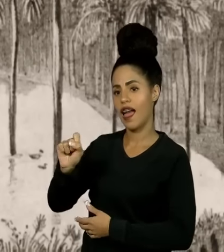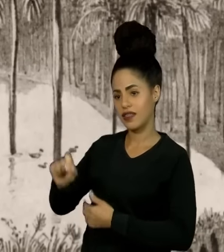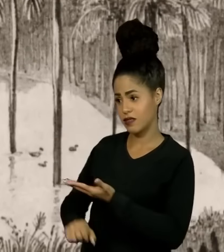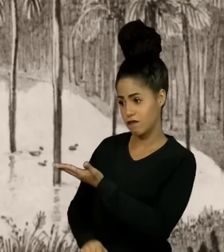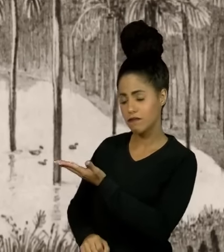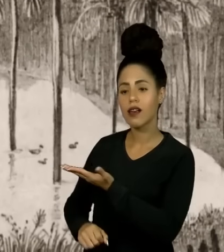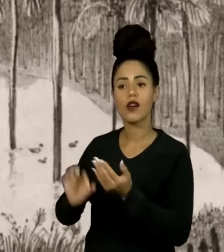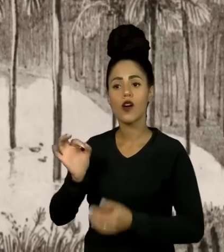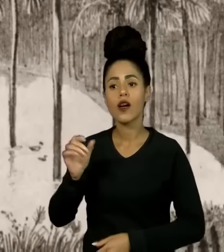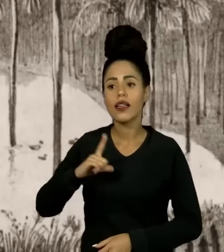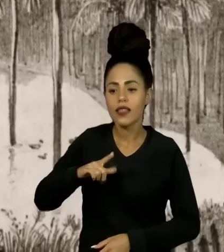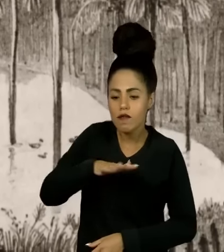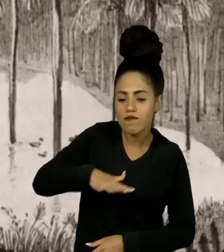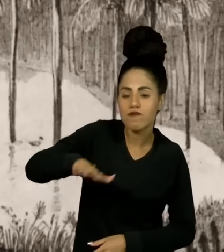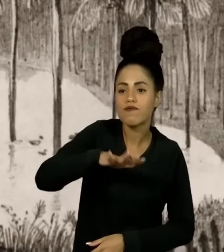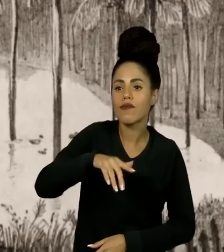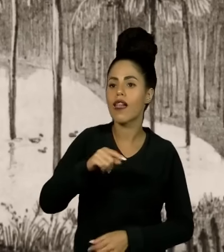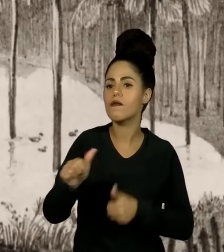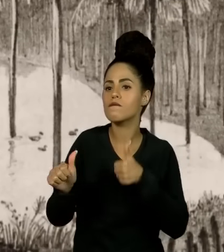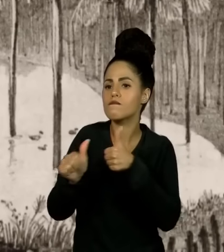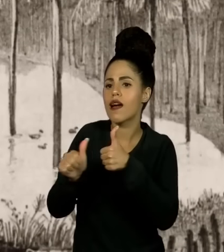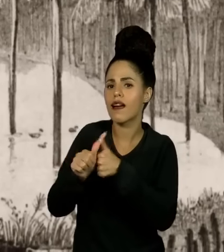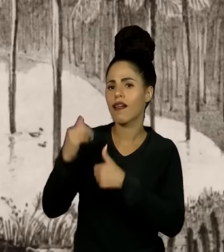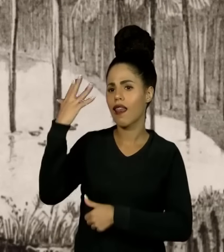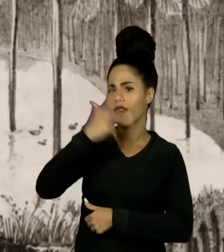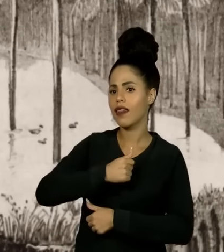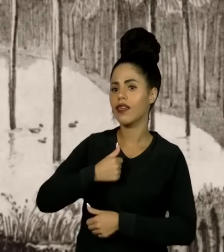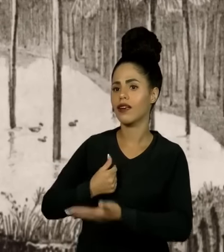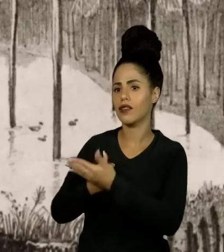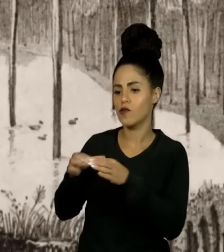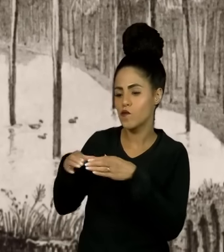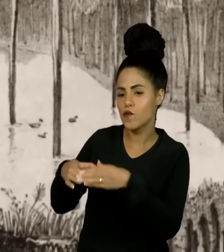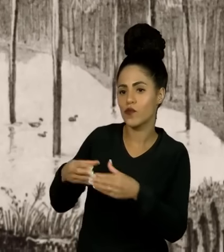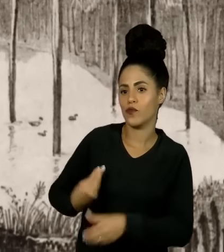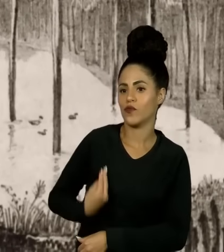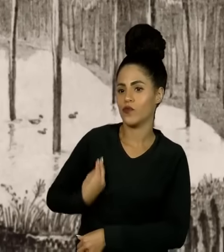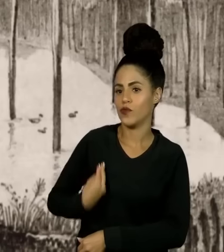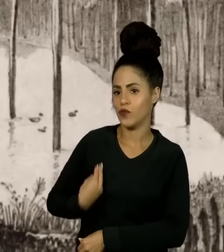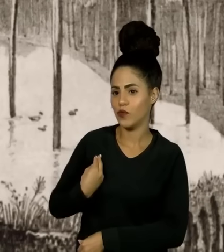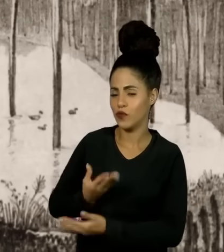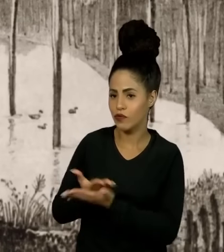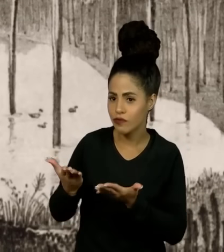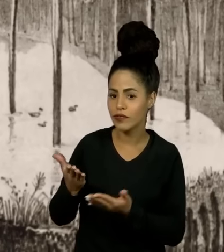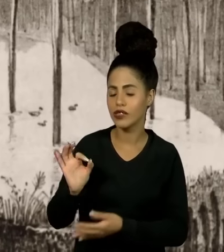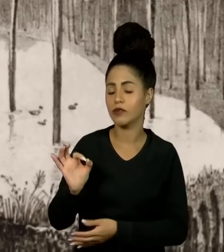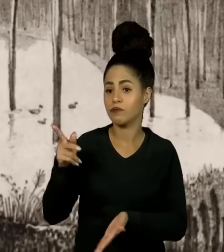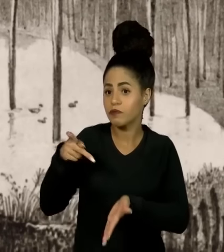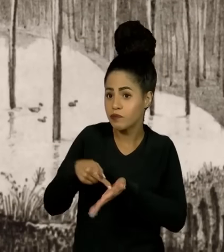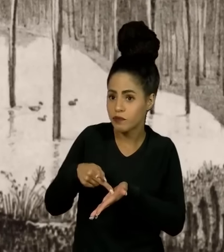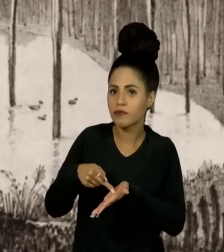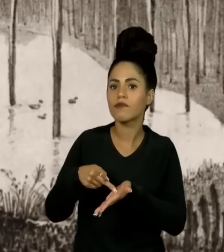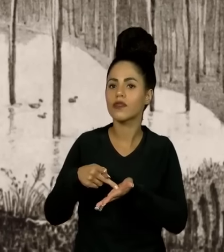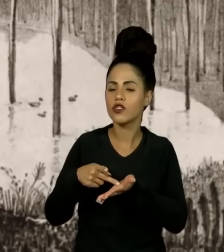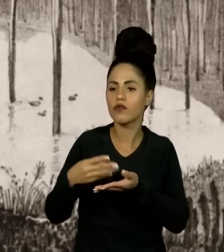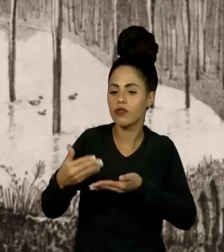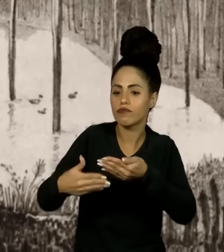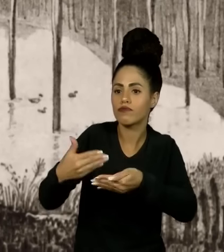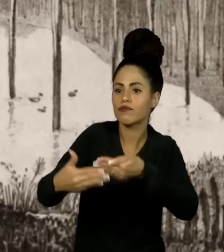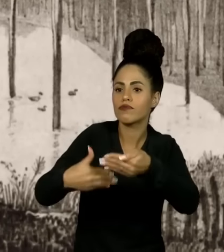fato, a Laguna de Charaés é um mito geográfico, né, que vai ser desfeito